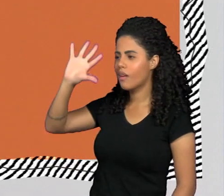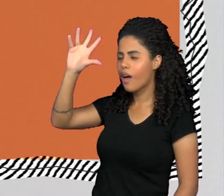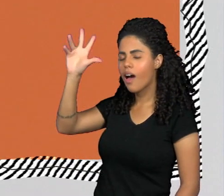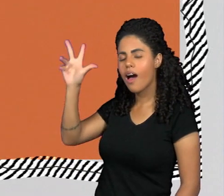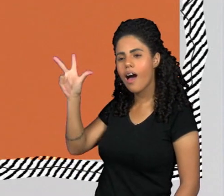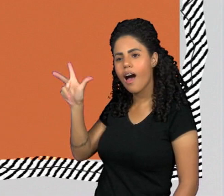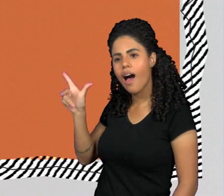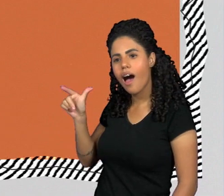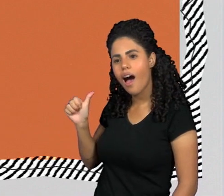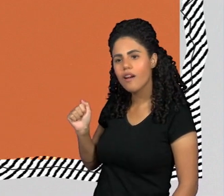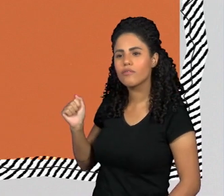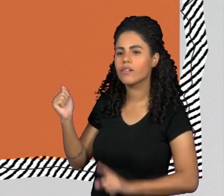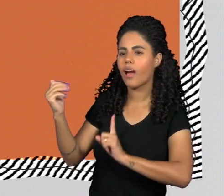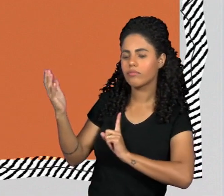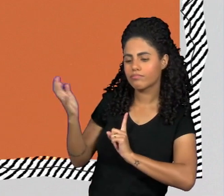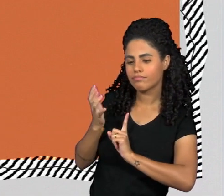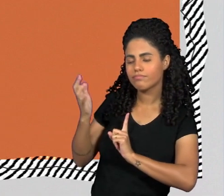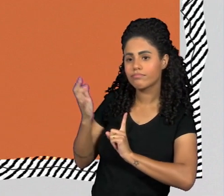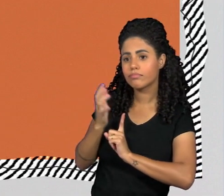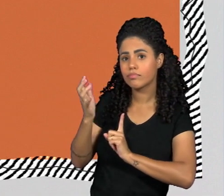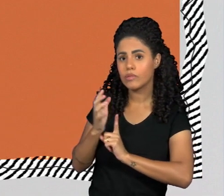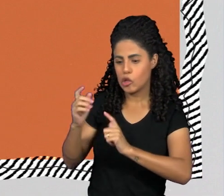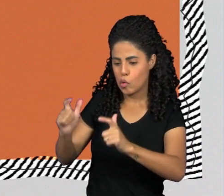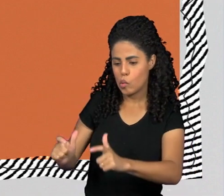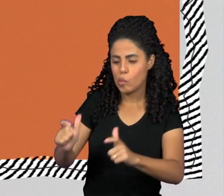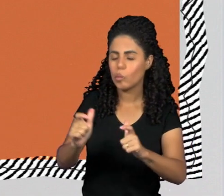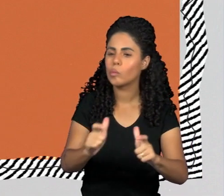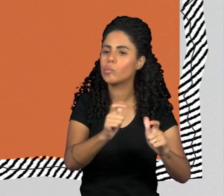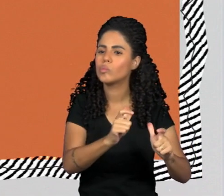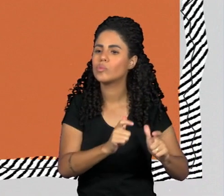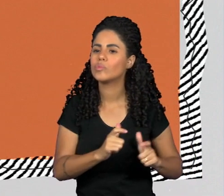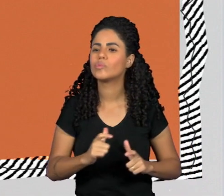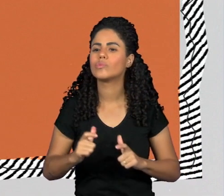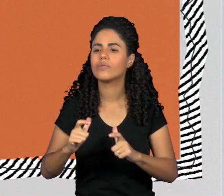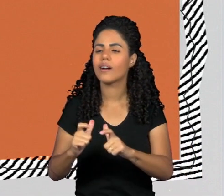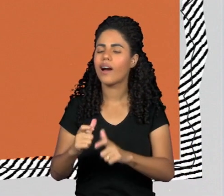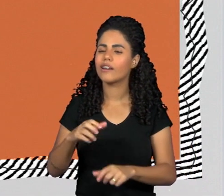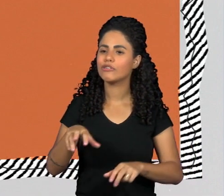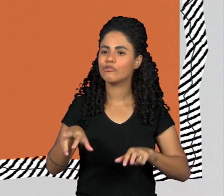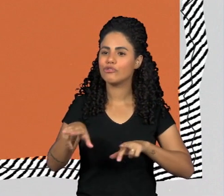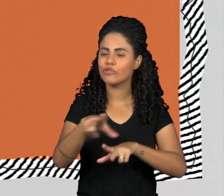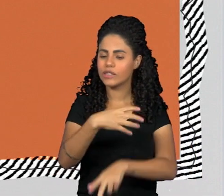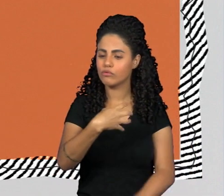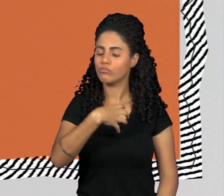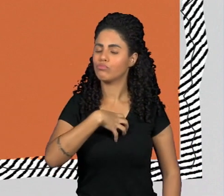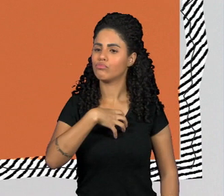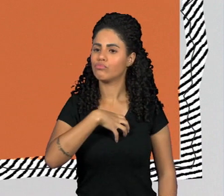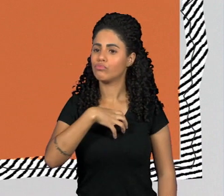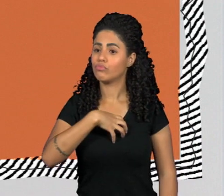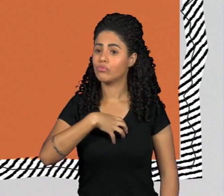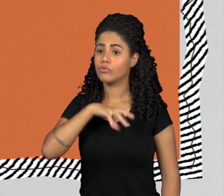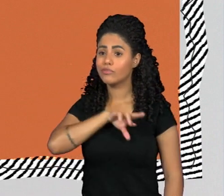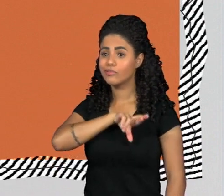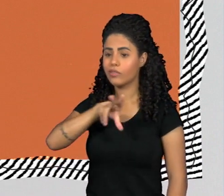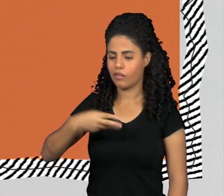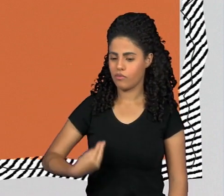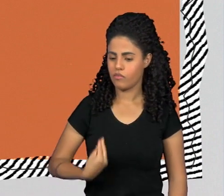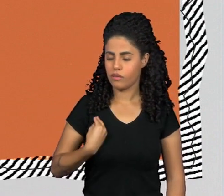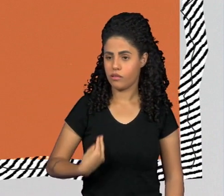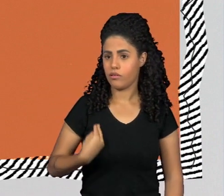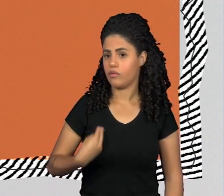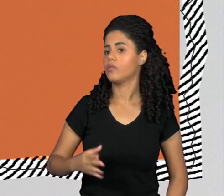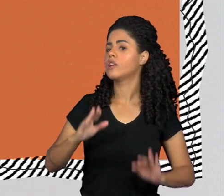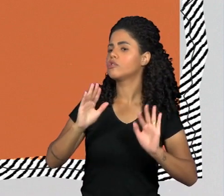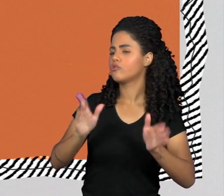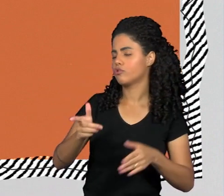de onde vieram, para aqueles locais e mantendo uma forma, um sistema de vida que já existia